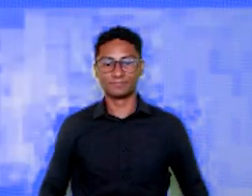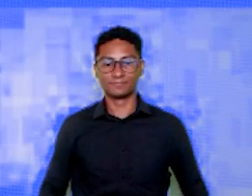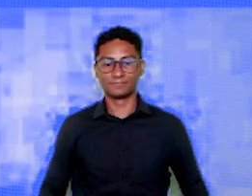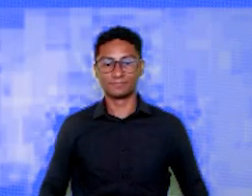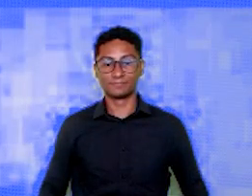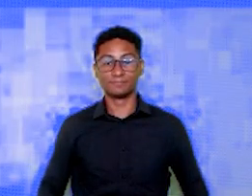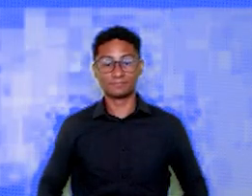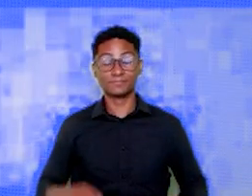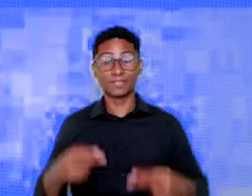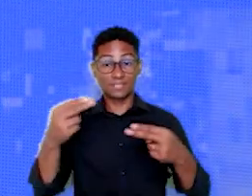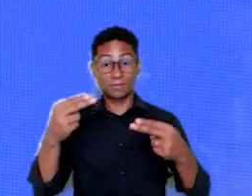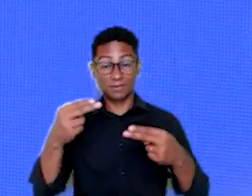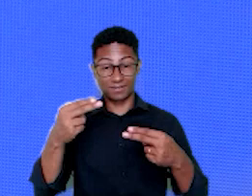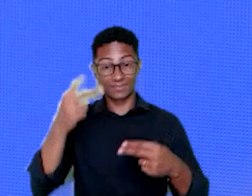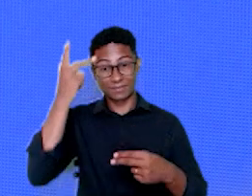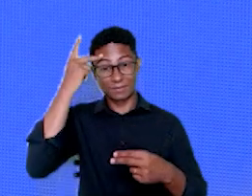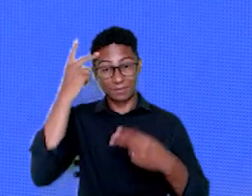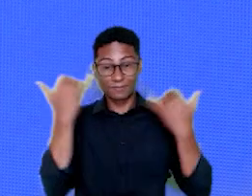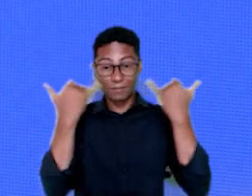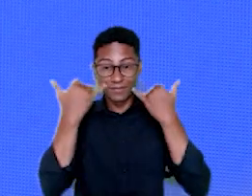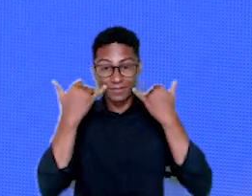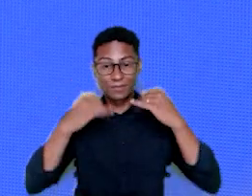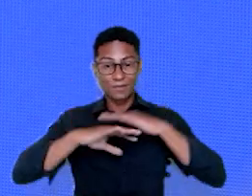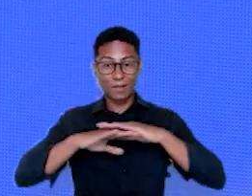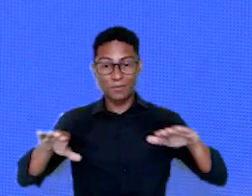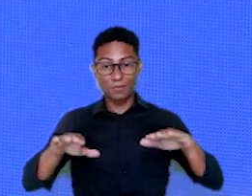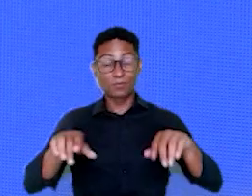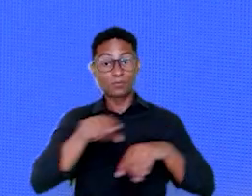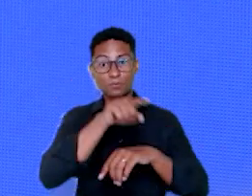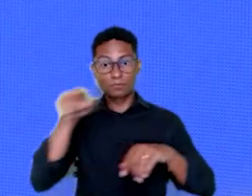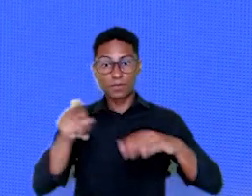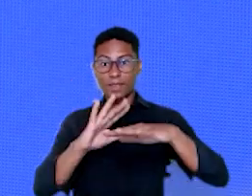E o Sebrae São Paulo Notícias fica por aqui. Fique